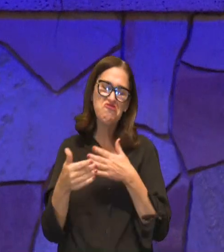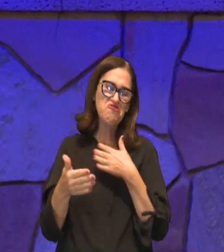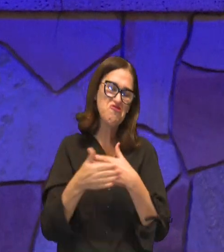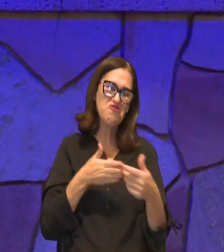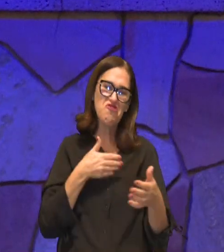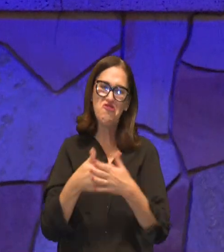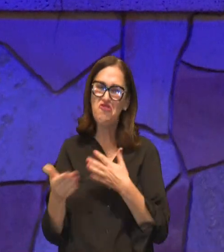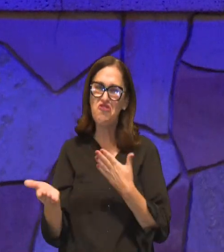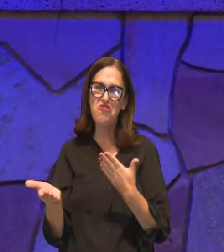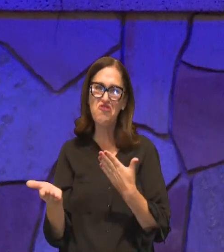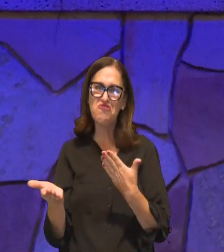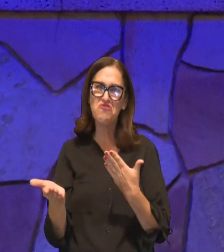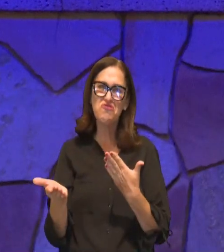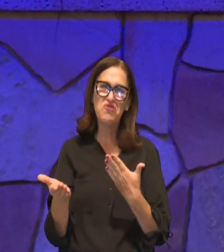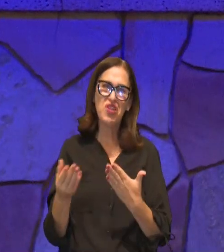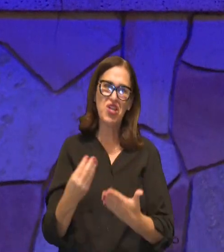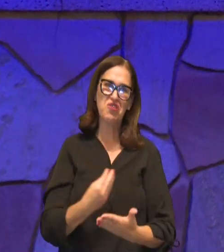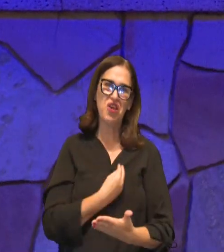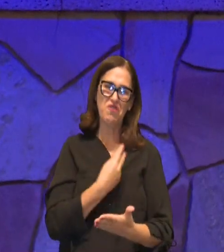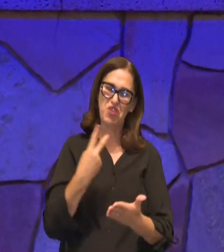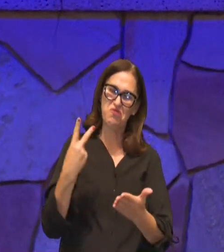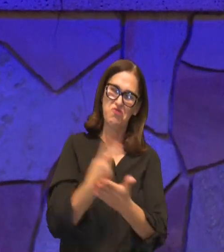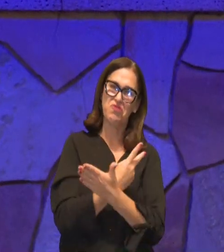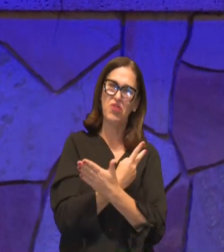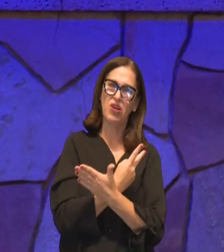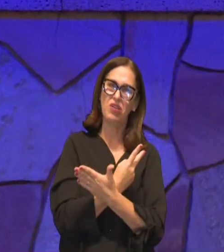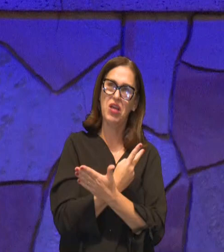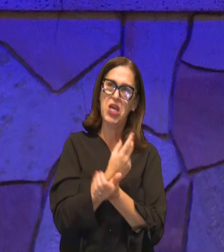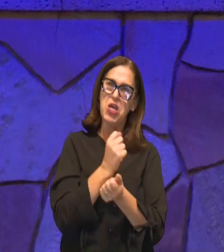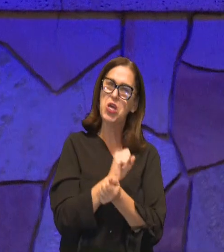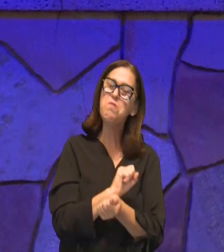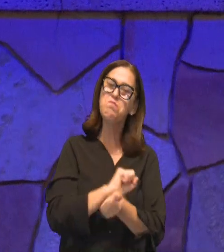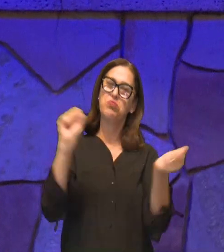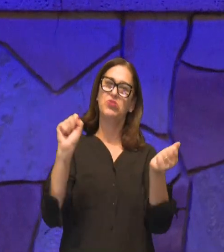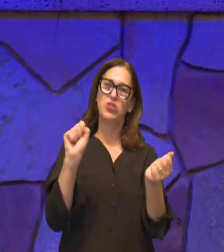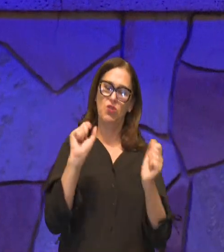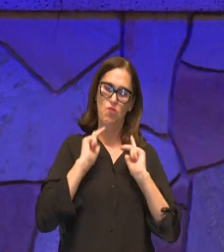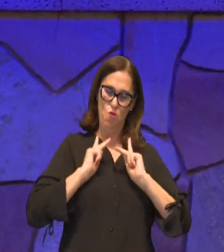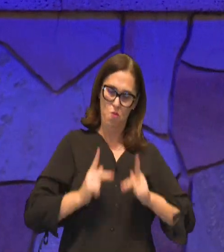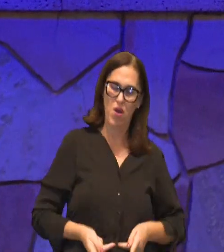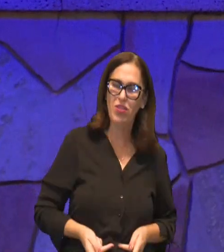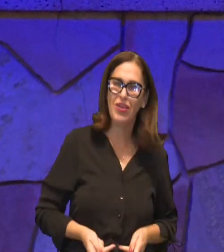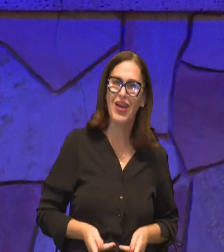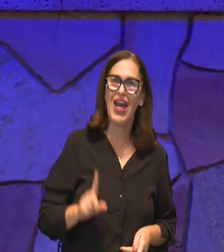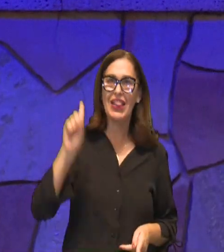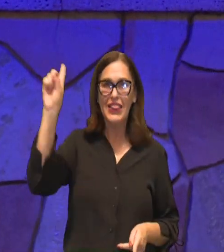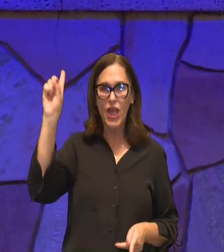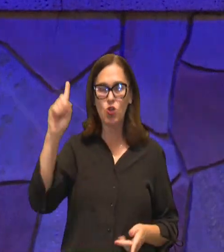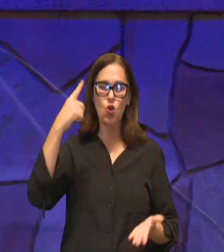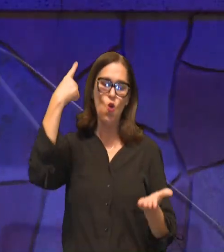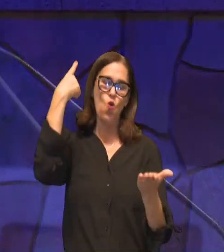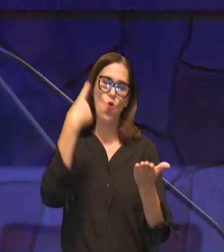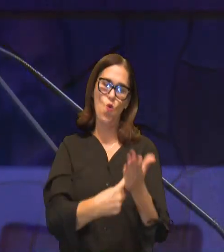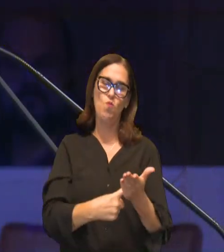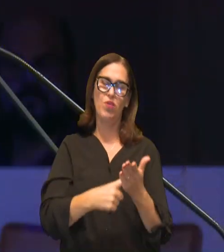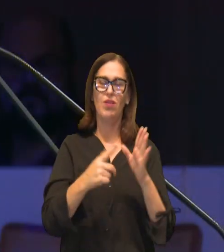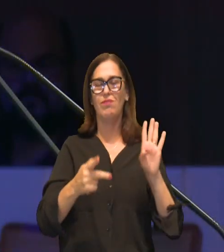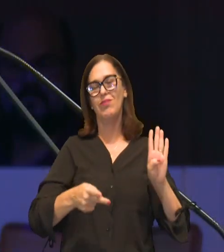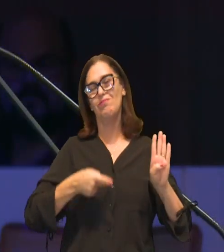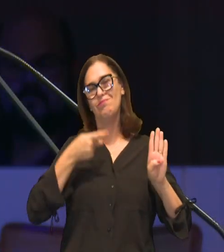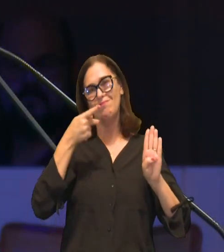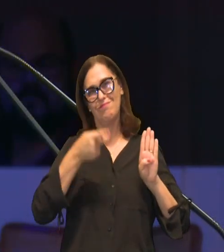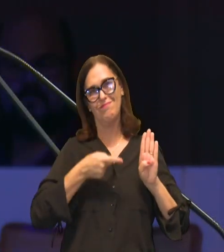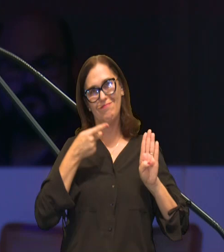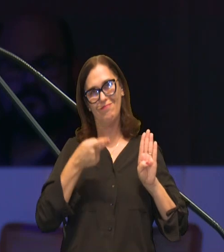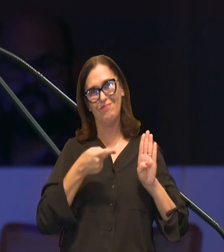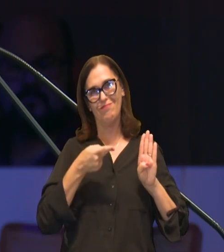independentemente dos diagnósticos humanos serem improváveis, Deus cumpriu a sua